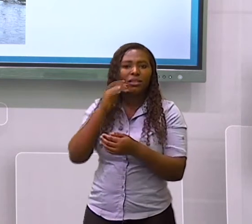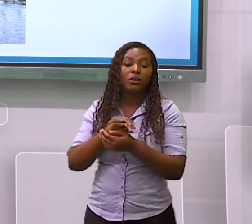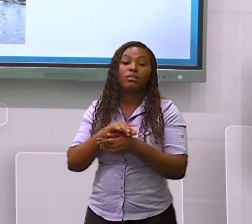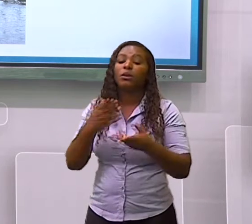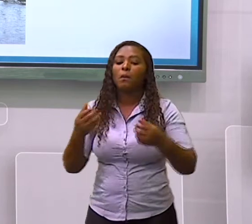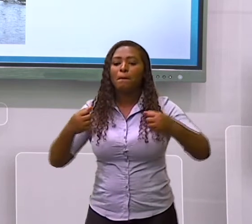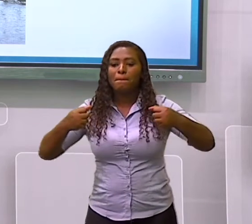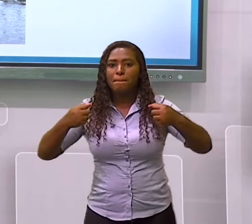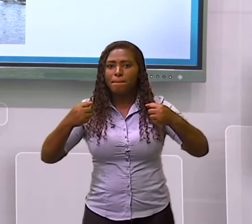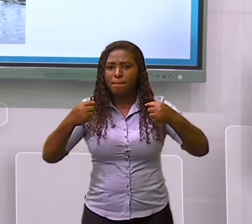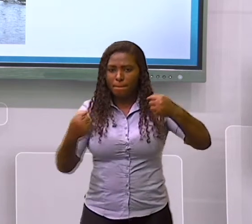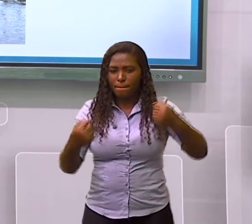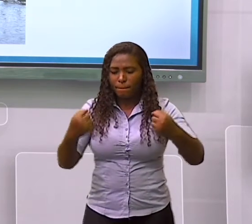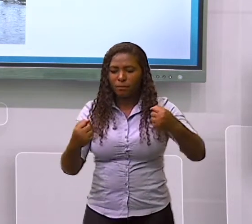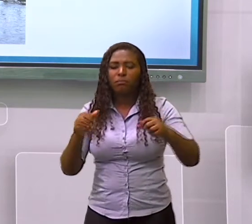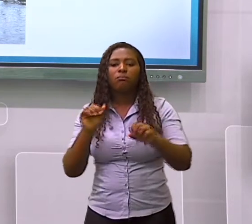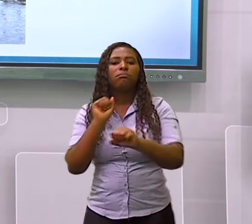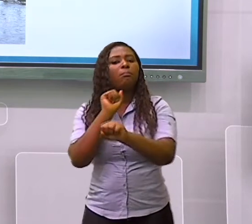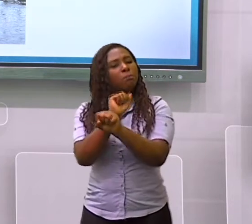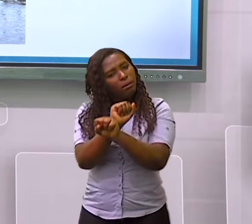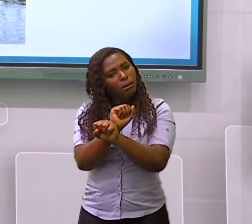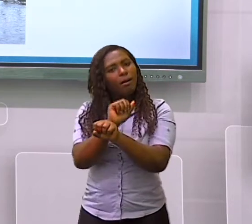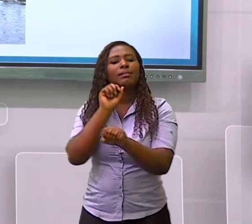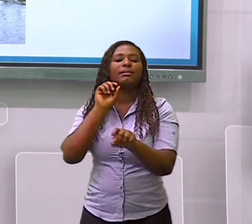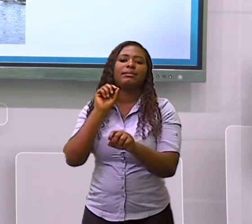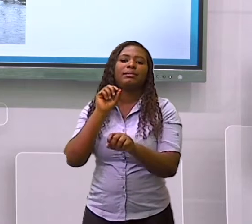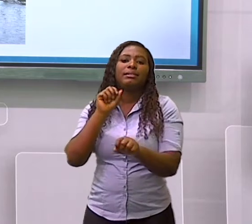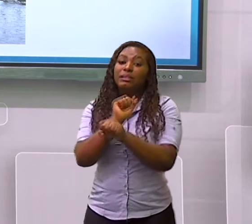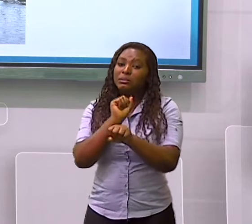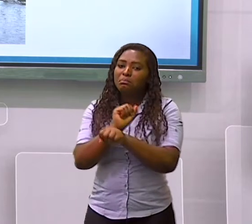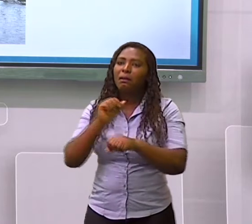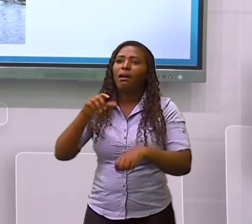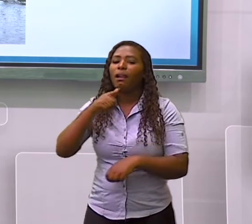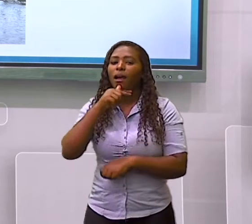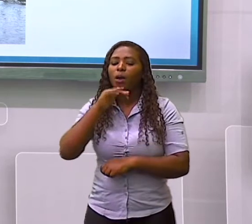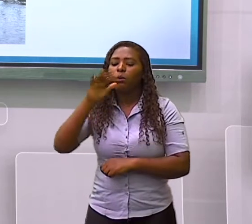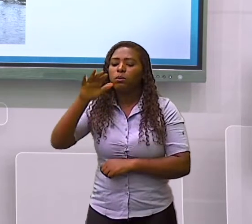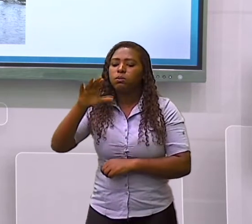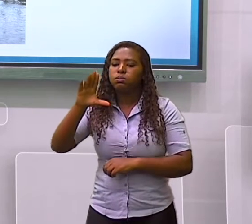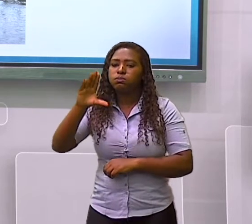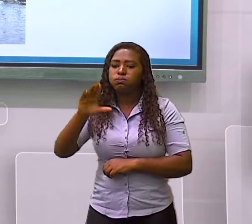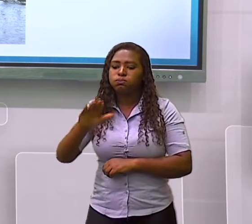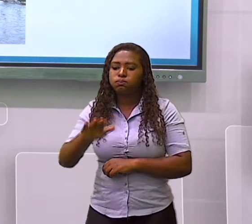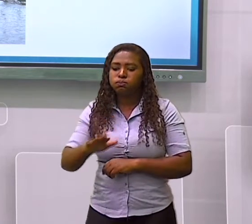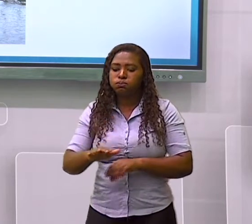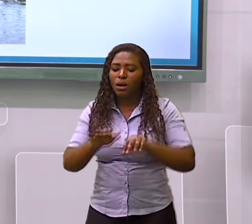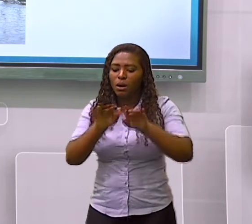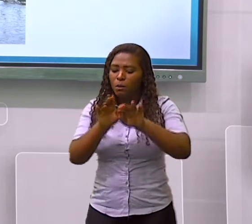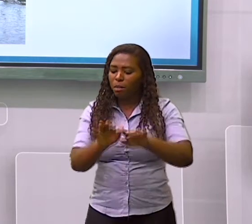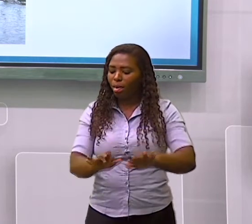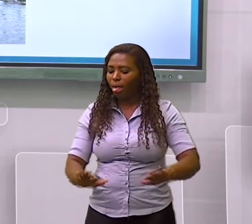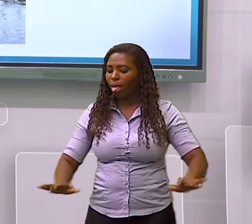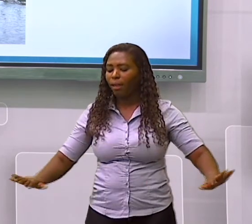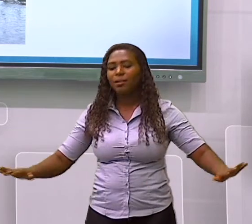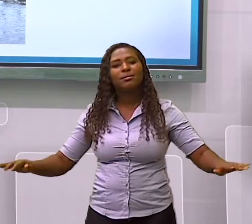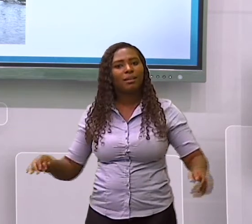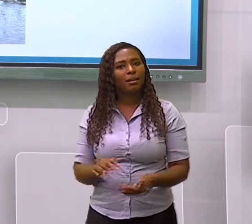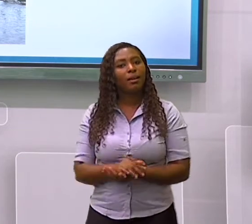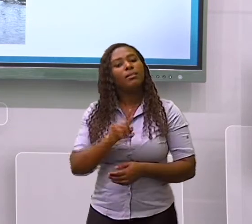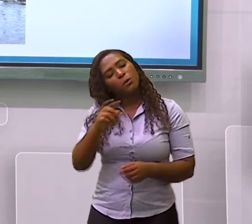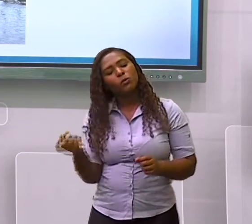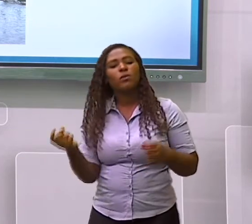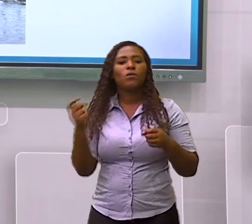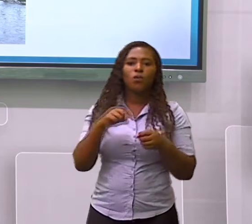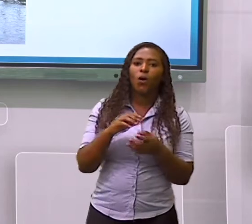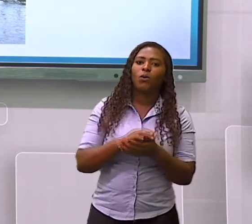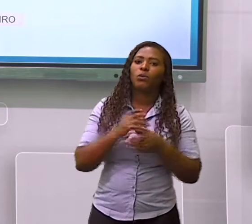baixar, assim você volta até ali o local depois, com o guincho, com o mecânico, com o que tiver que ser feito, ok?